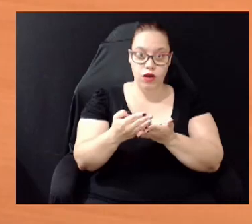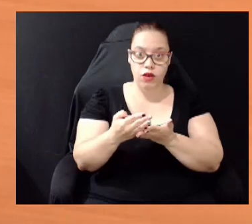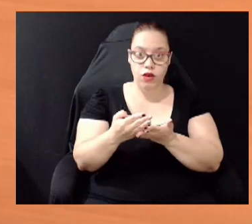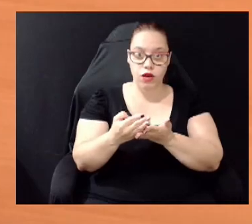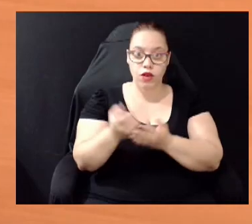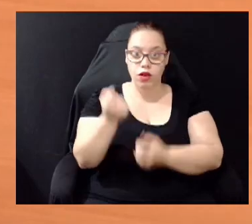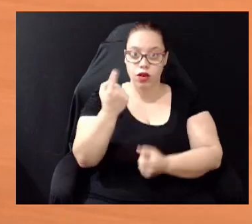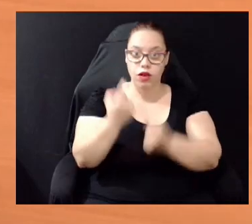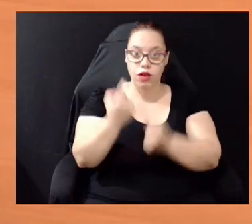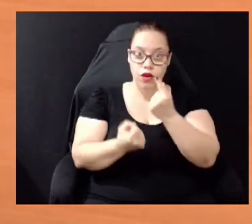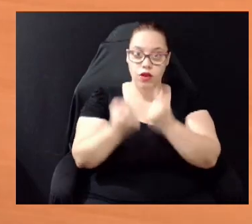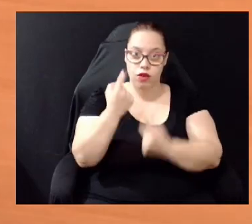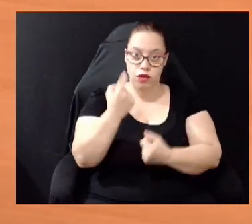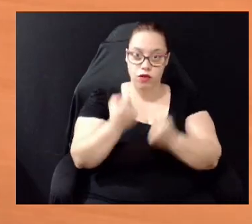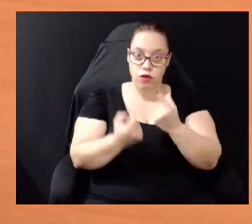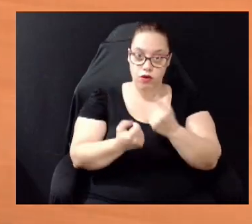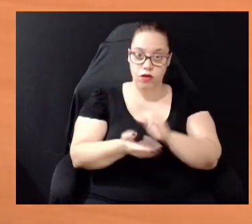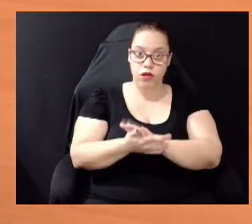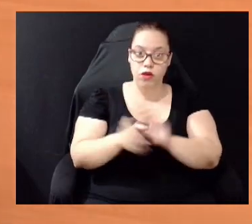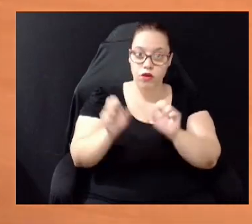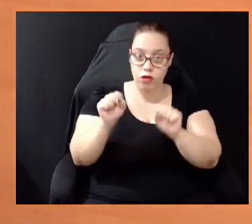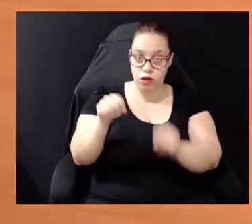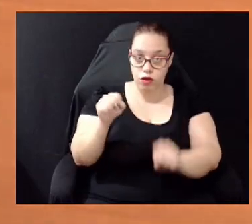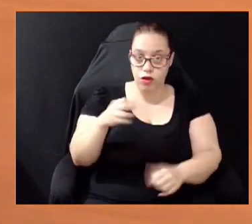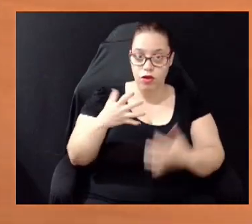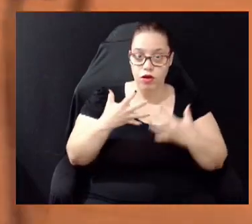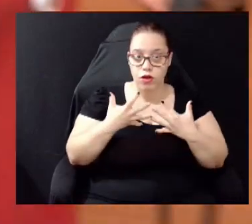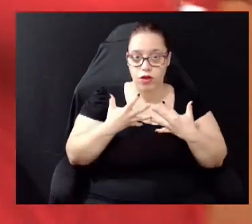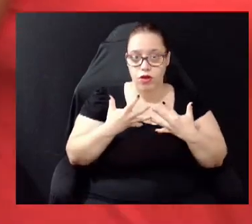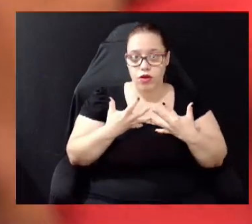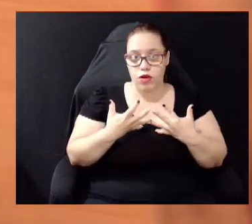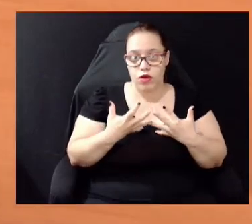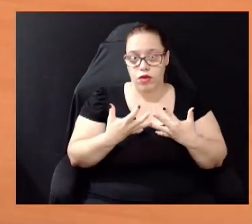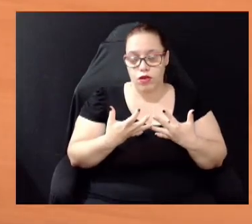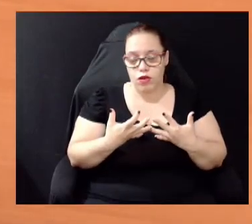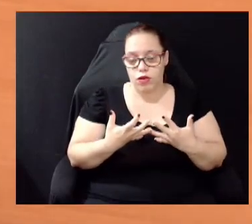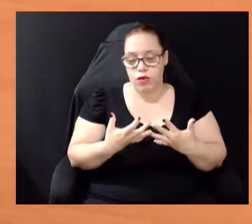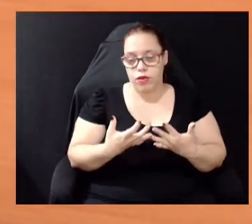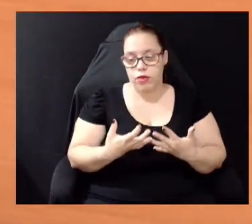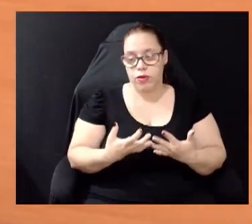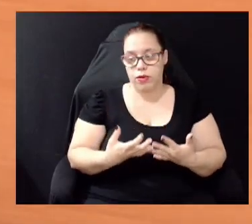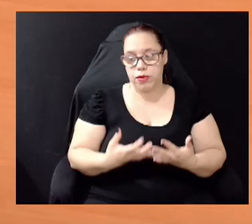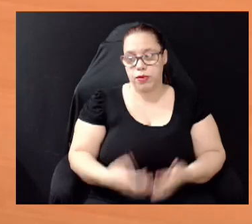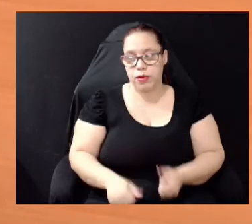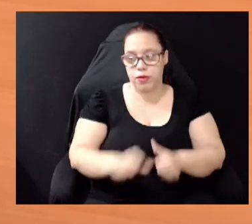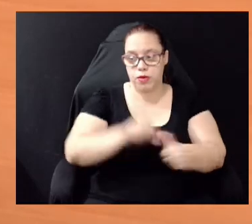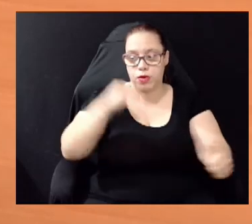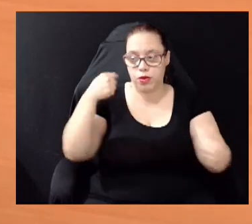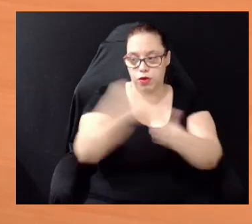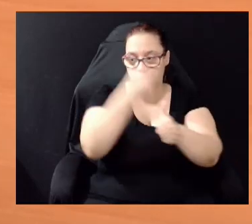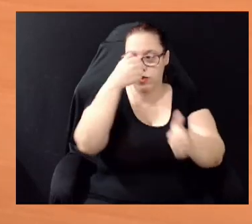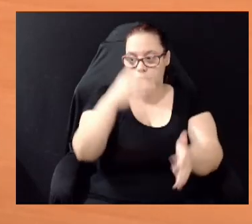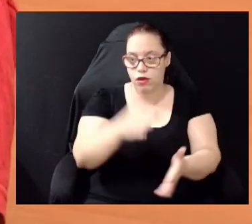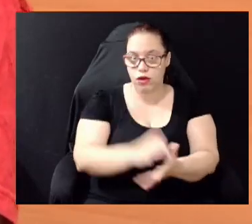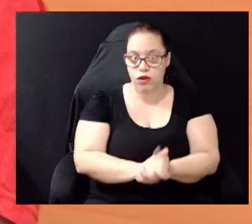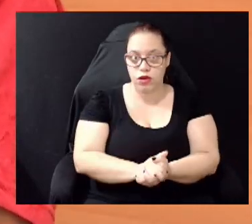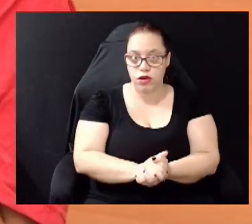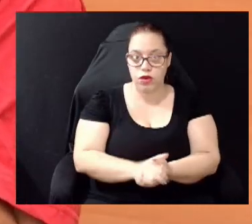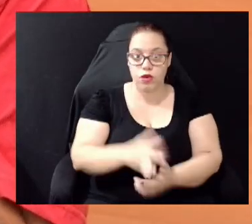colocado assim sobre a questão da exaustão e desse aumento de feminicídio, né? de suicídio.